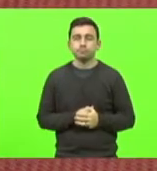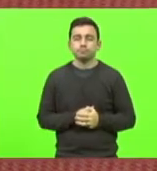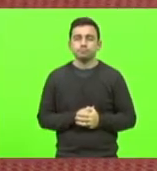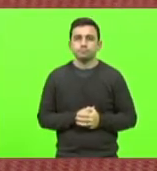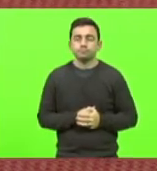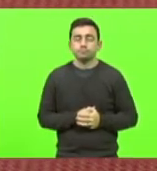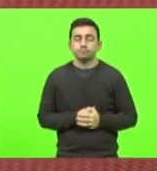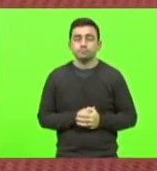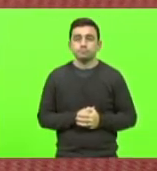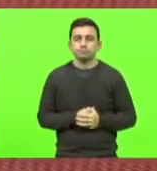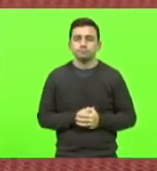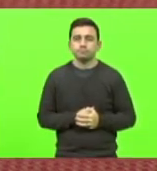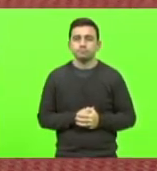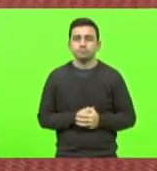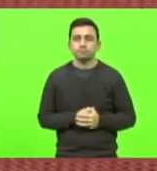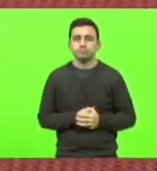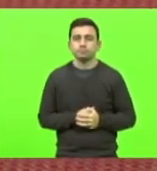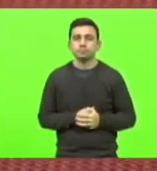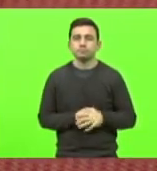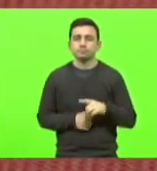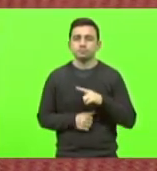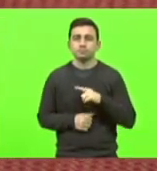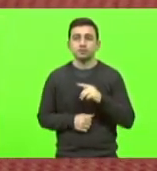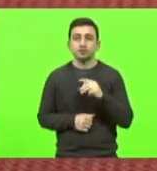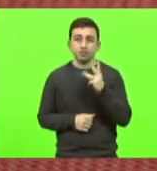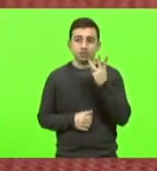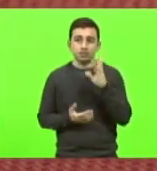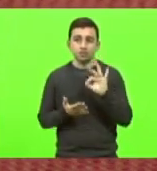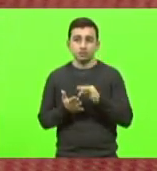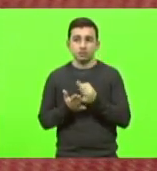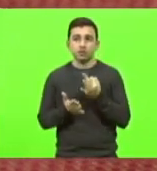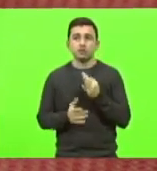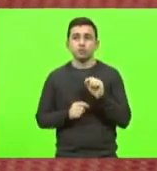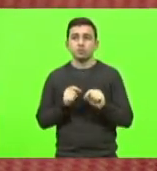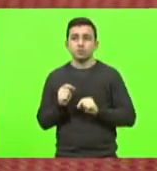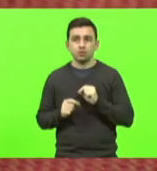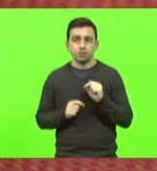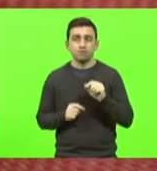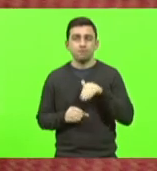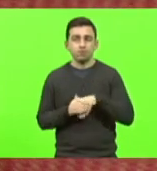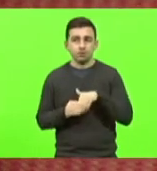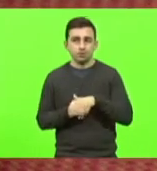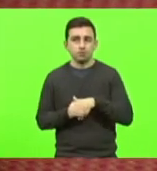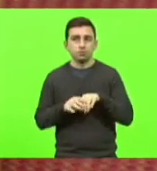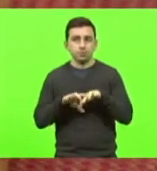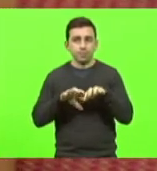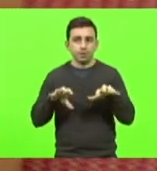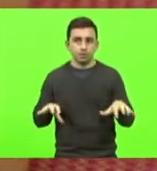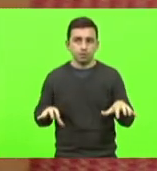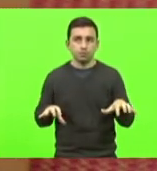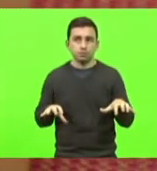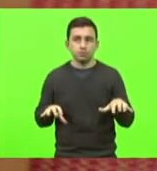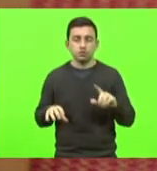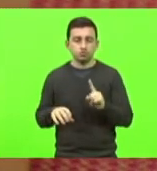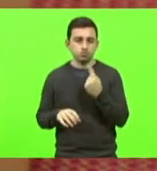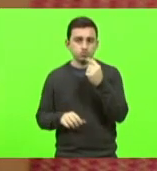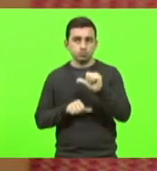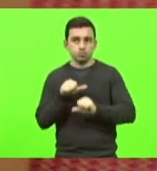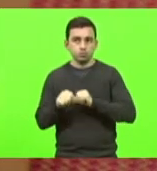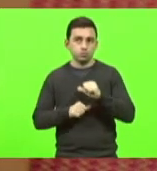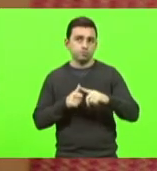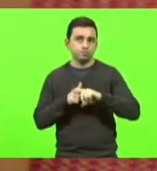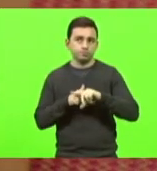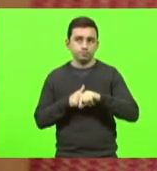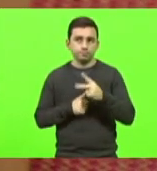eu tenho três destaques aí três votações separados mais um que altera o artigo